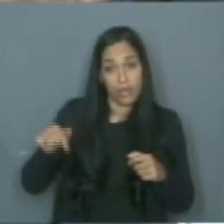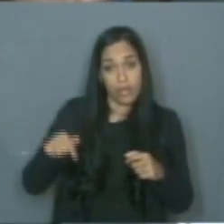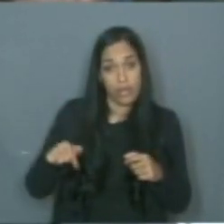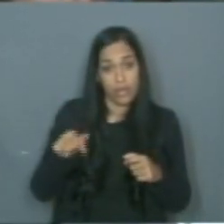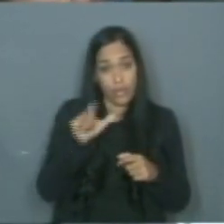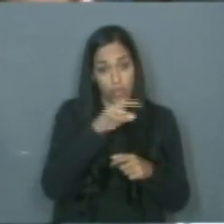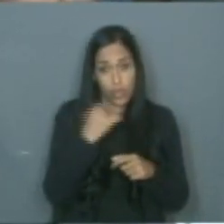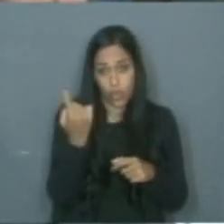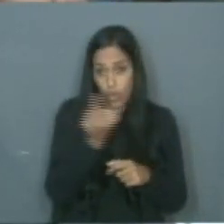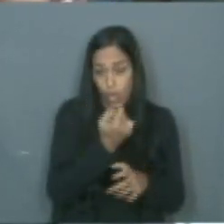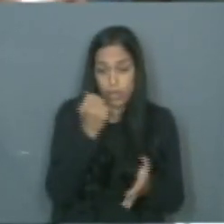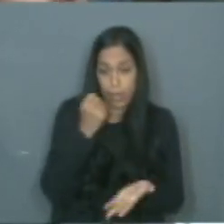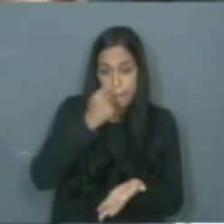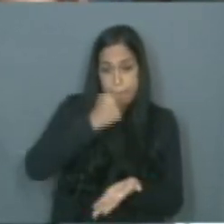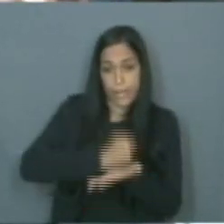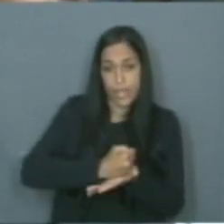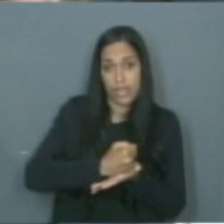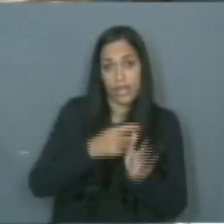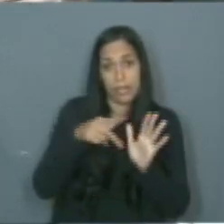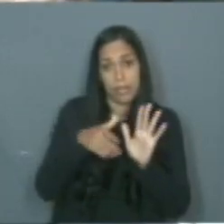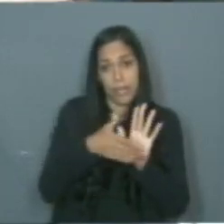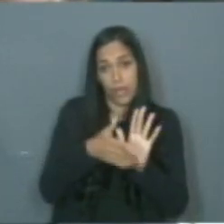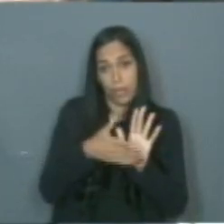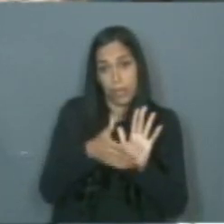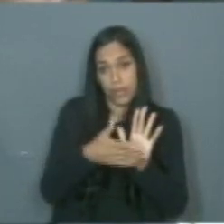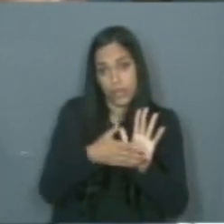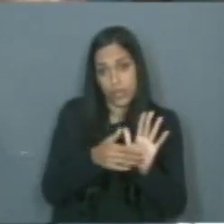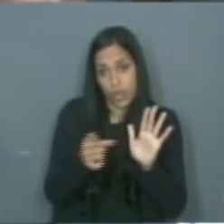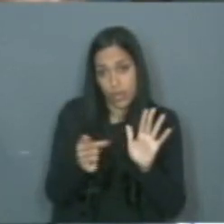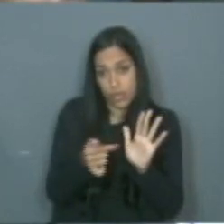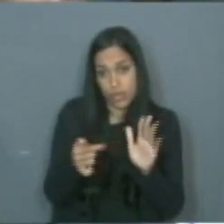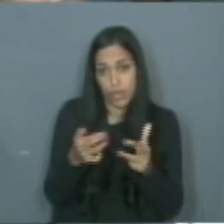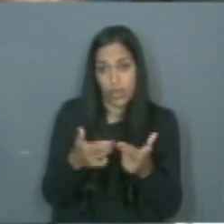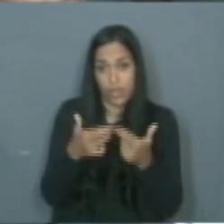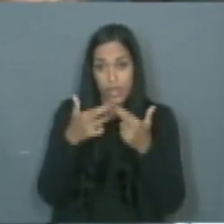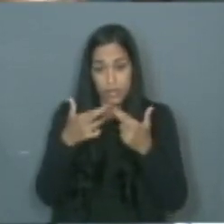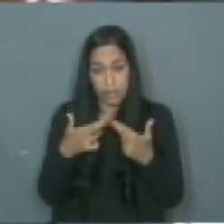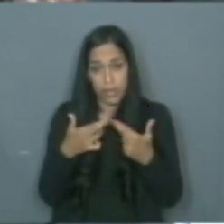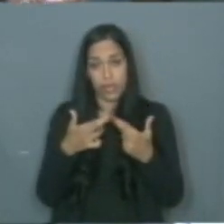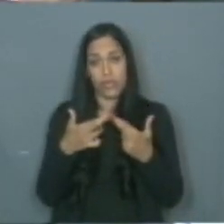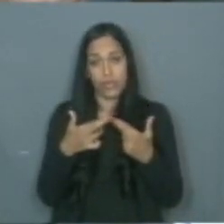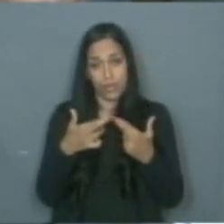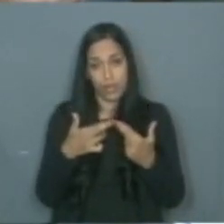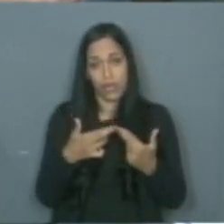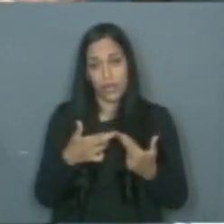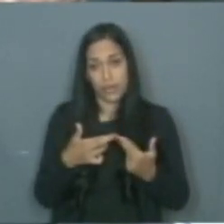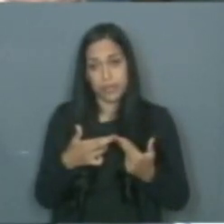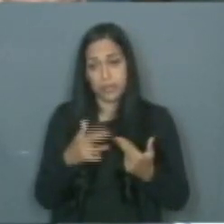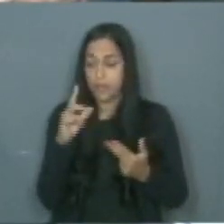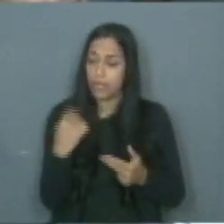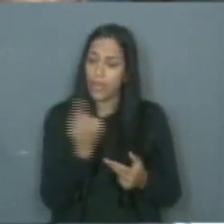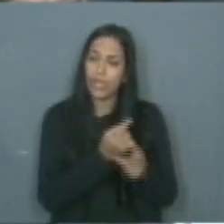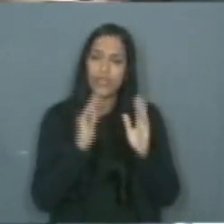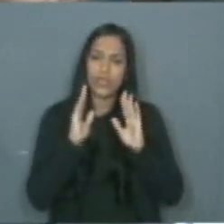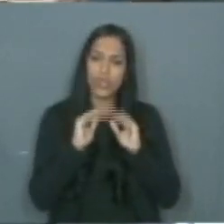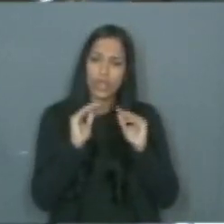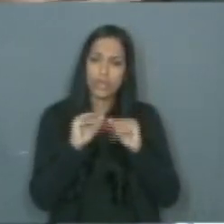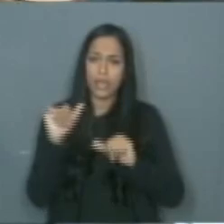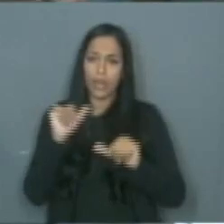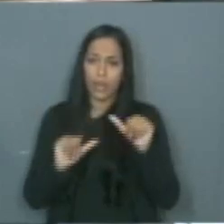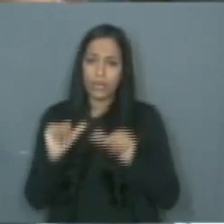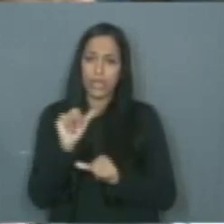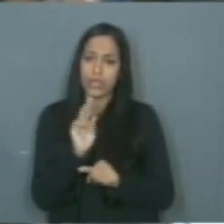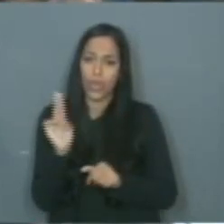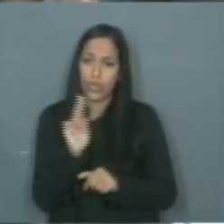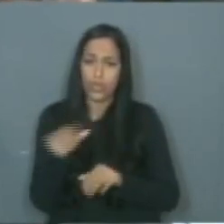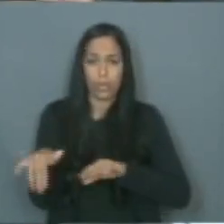meramente carimbadores de proposição, e essas proposições são os requerimentos. Porque, veja, se a gente solicitar uma alteração de nome